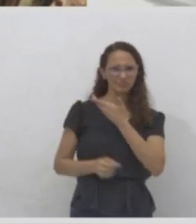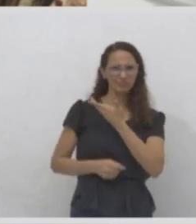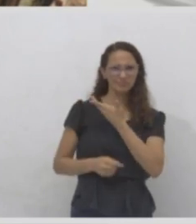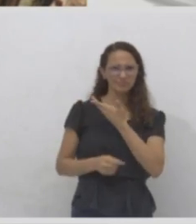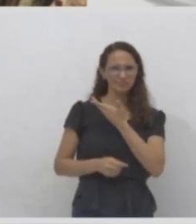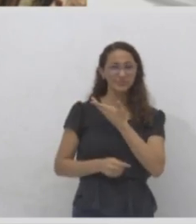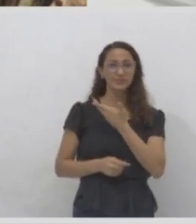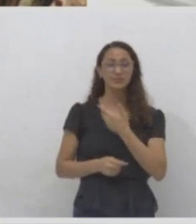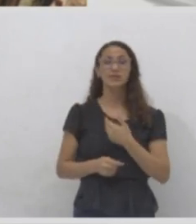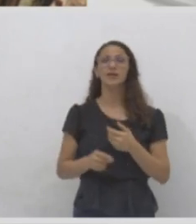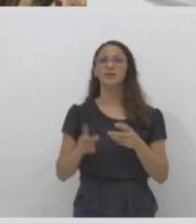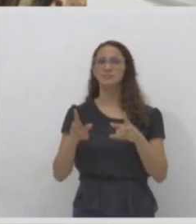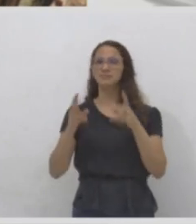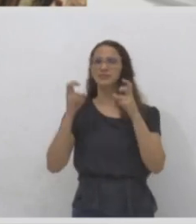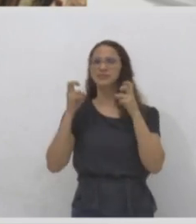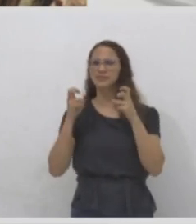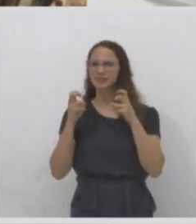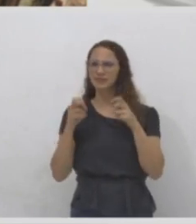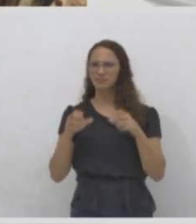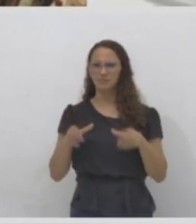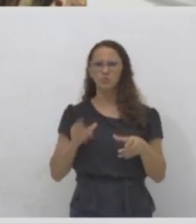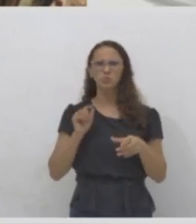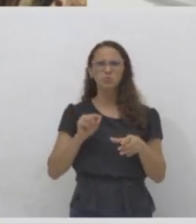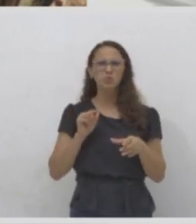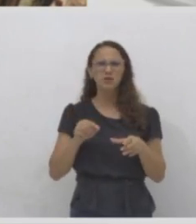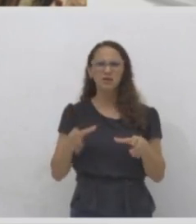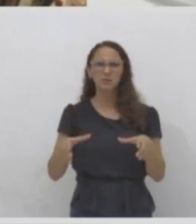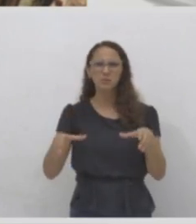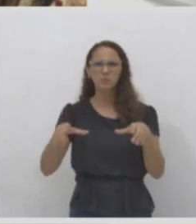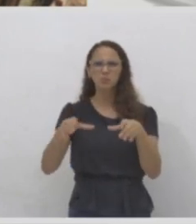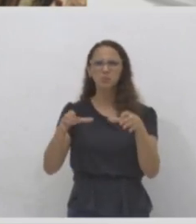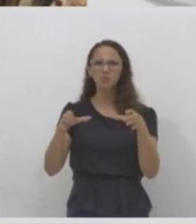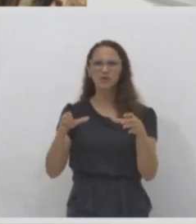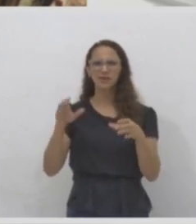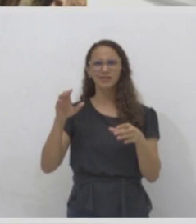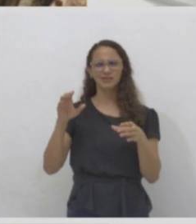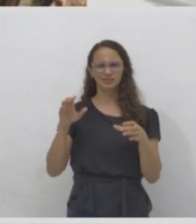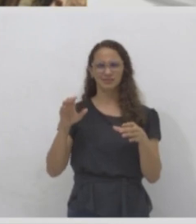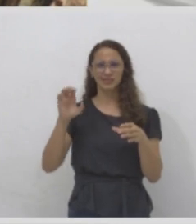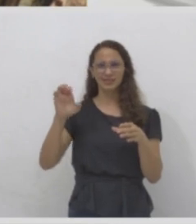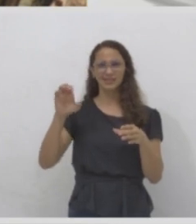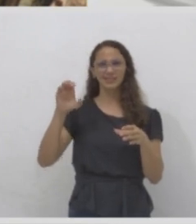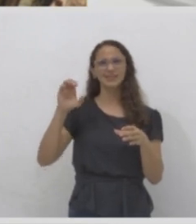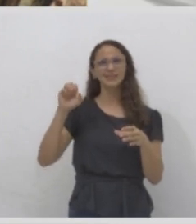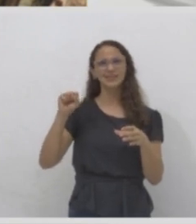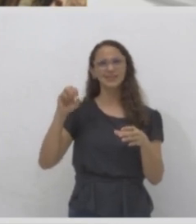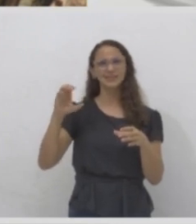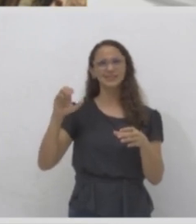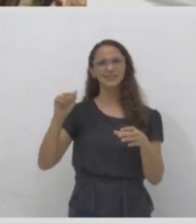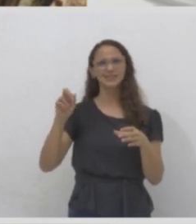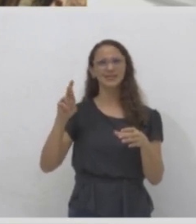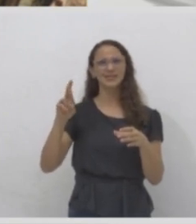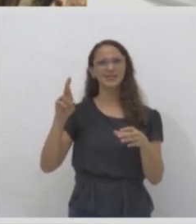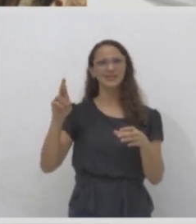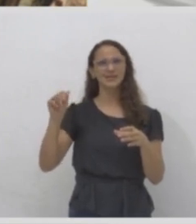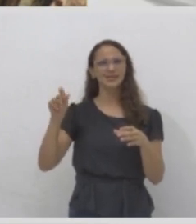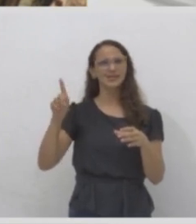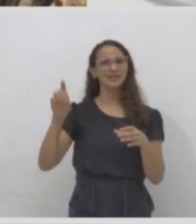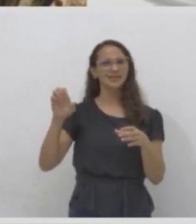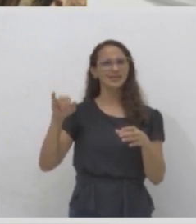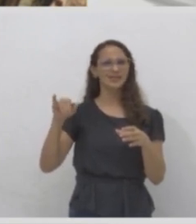gente pode observar as escarradeiras. Olha, gente, a palavra escarradeira, de escarrar,